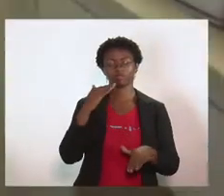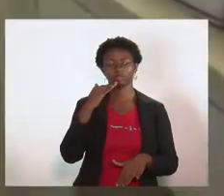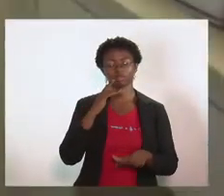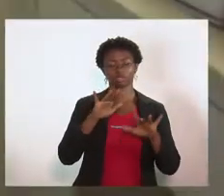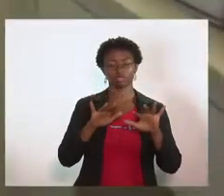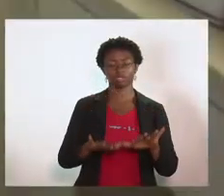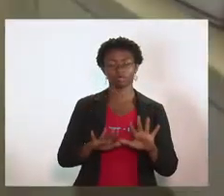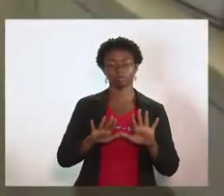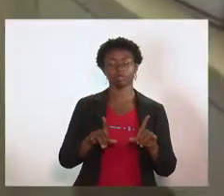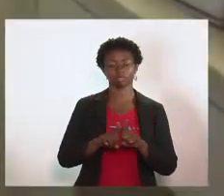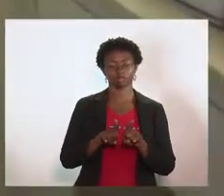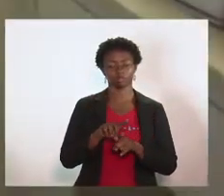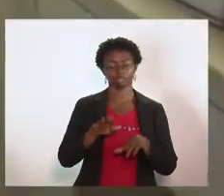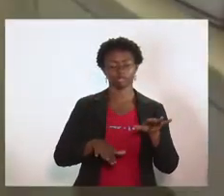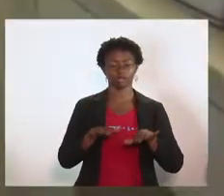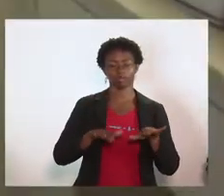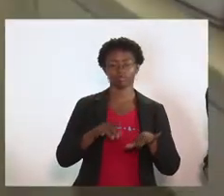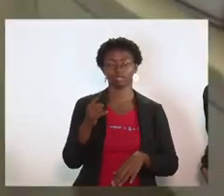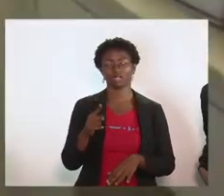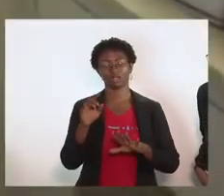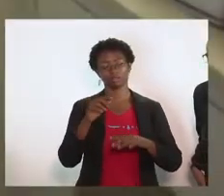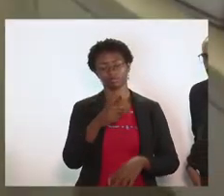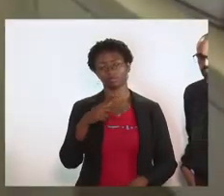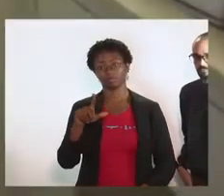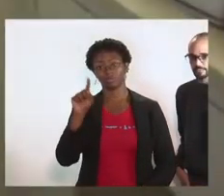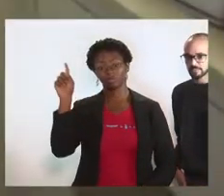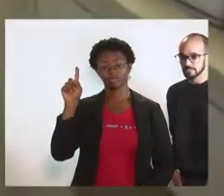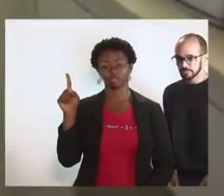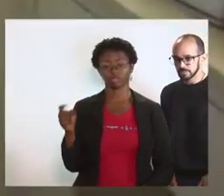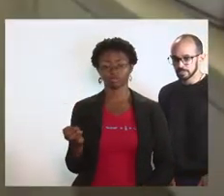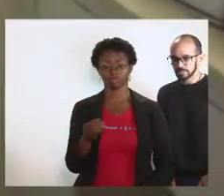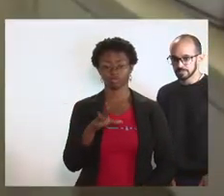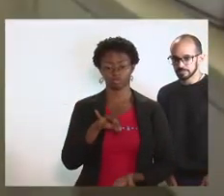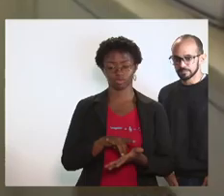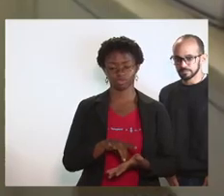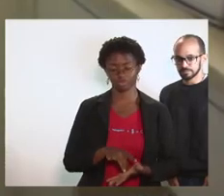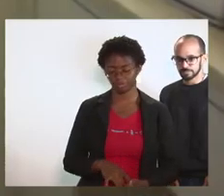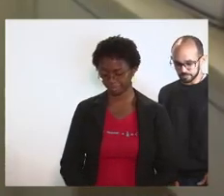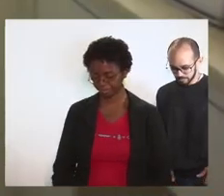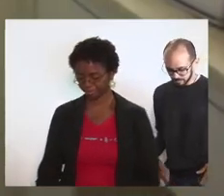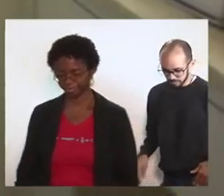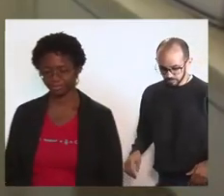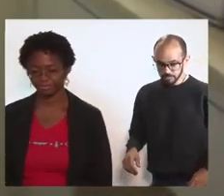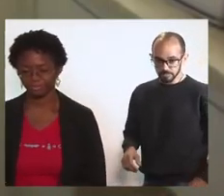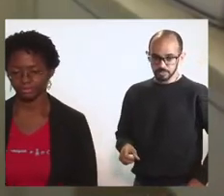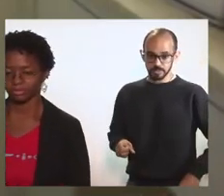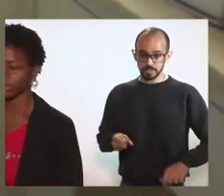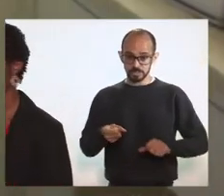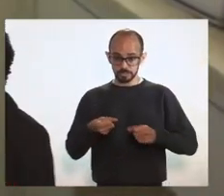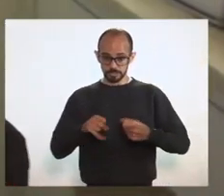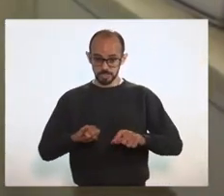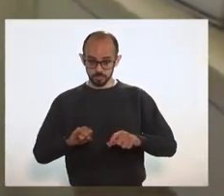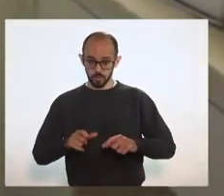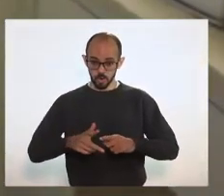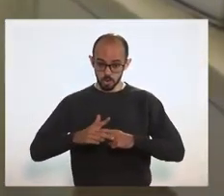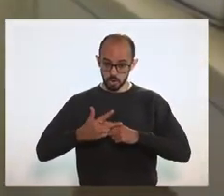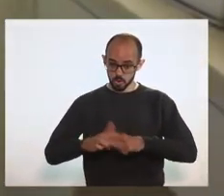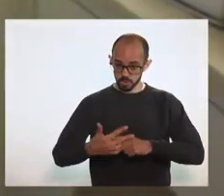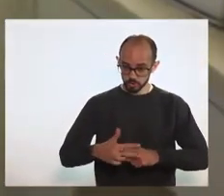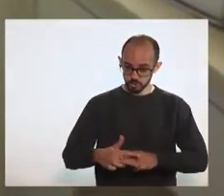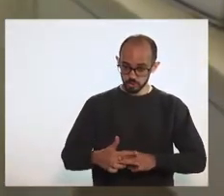pela constitucionalidade. Senhor presidente. Deputado Luiz Paulo. Pedir ao deputado Carlos Mink, que é o